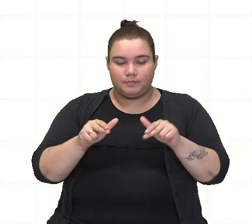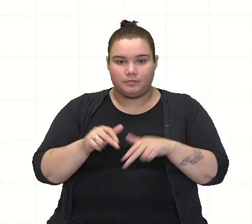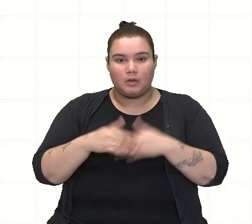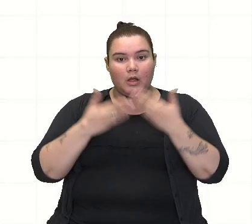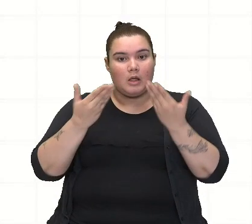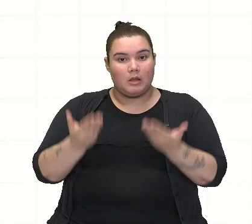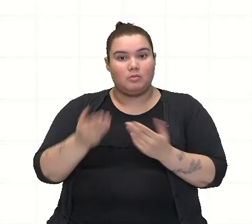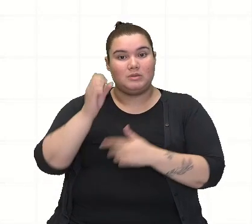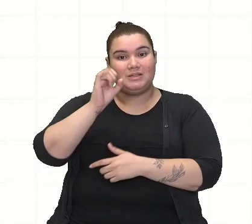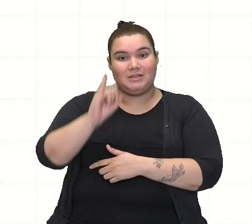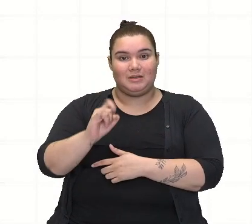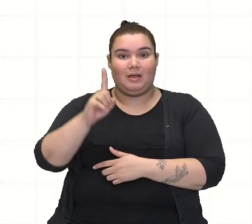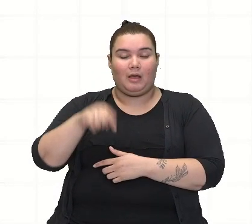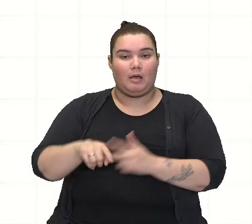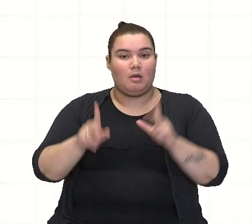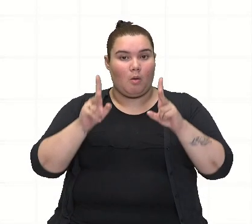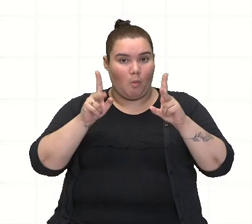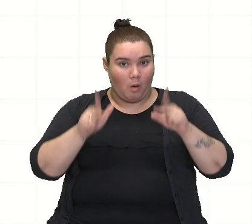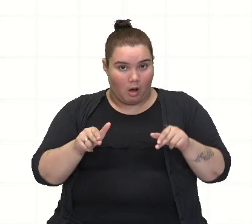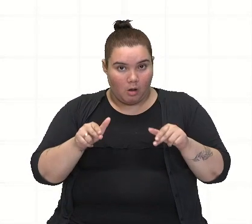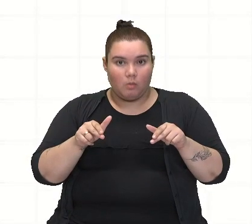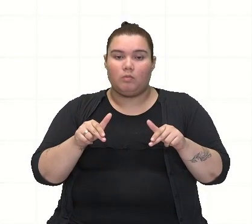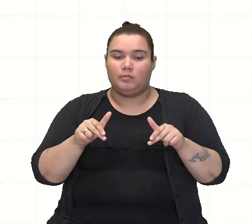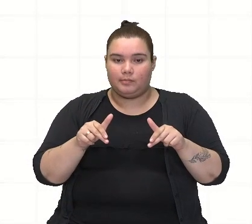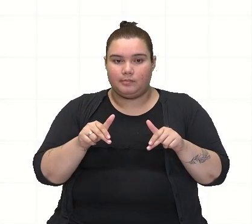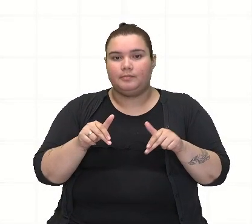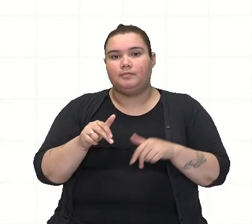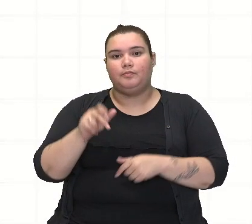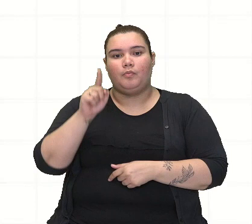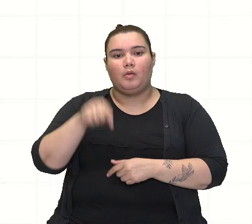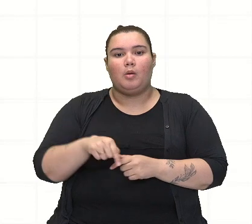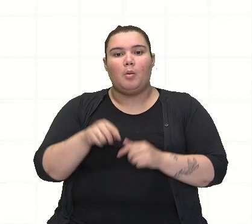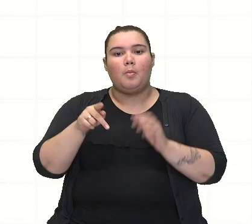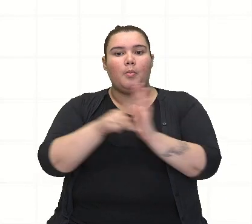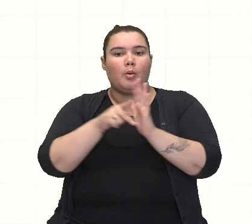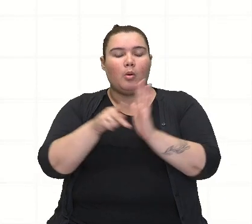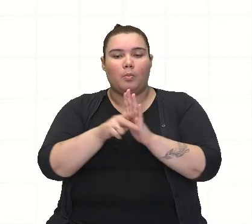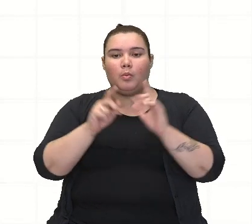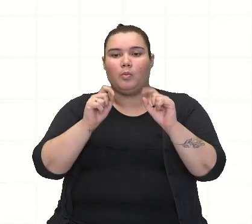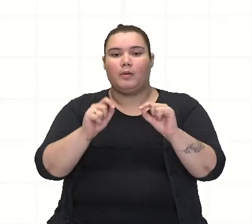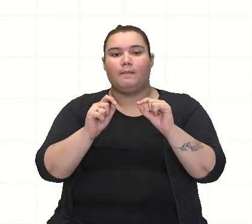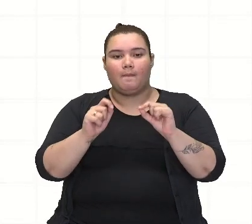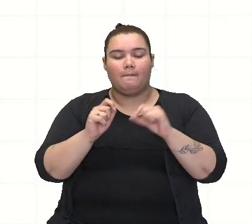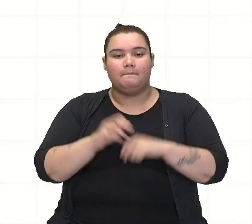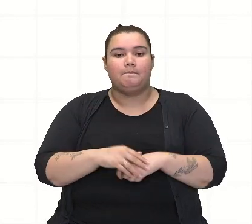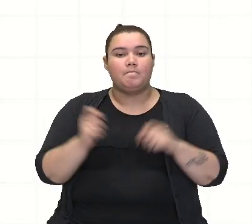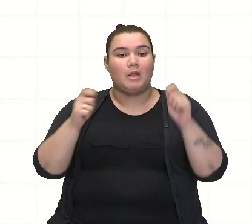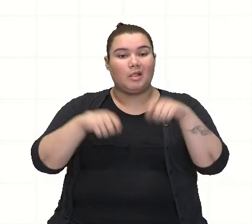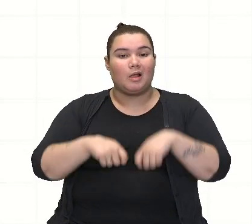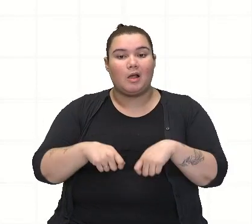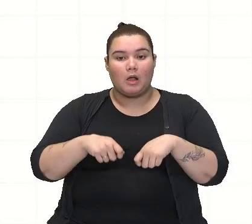iguais, olha só, essas grandezas, elas são ditas, né? Elas podem ser